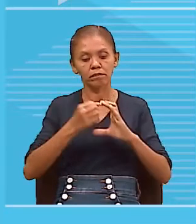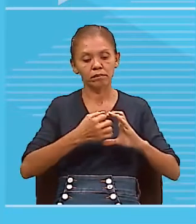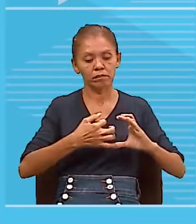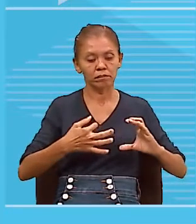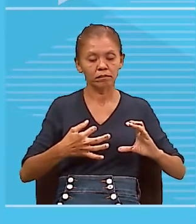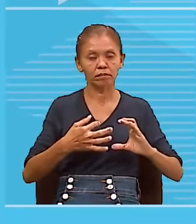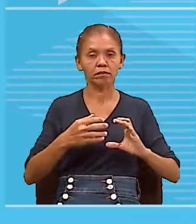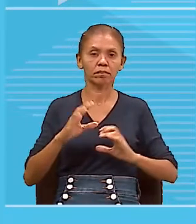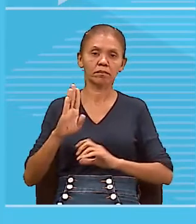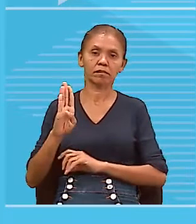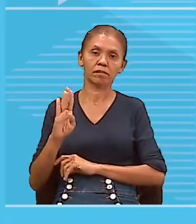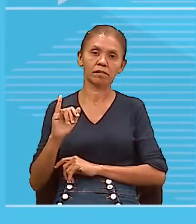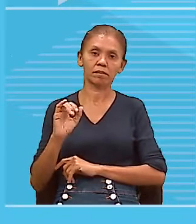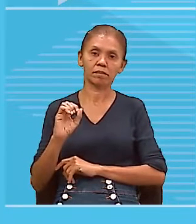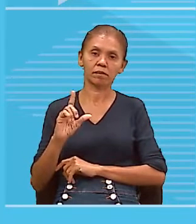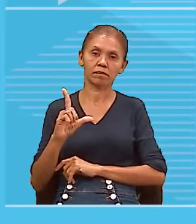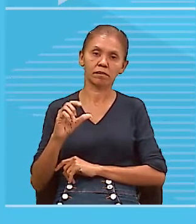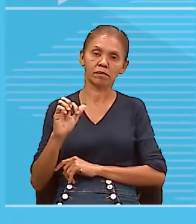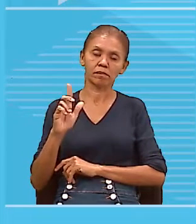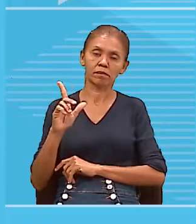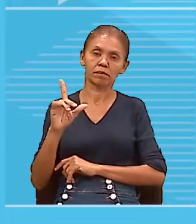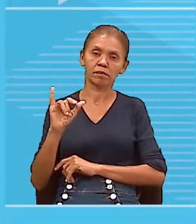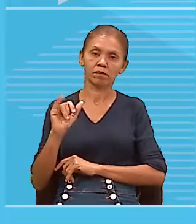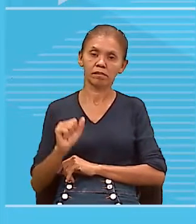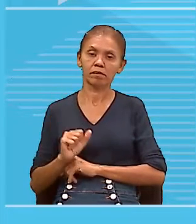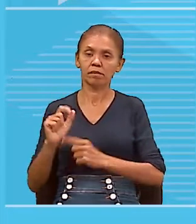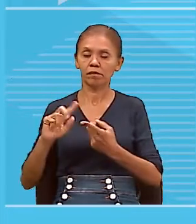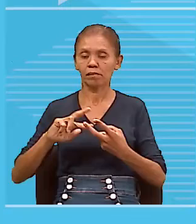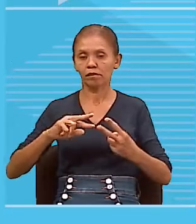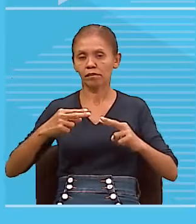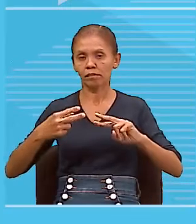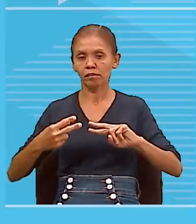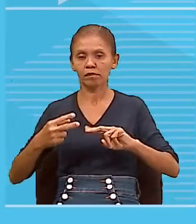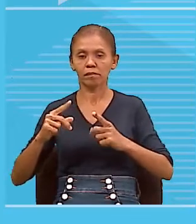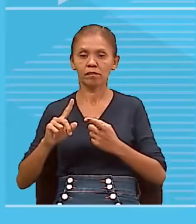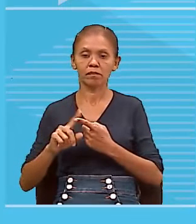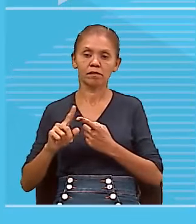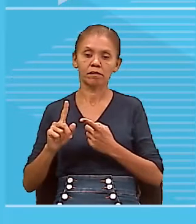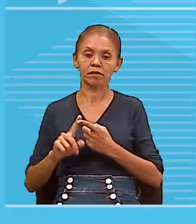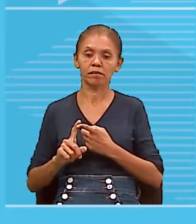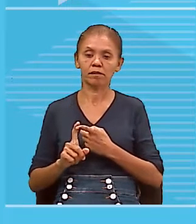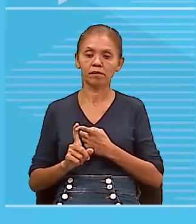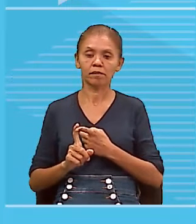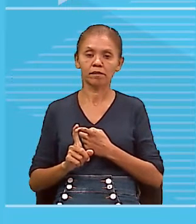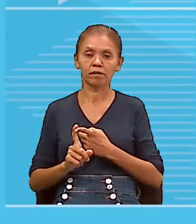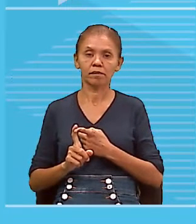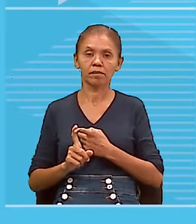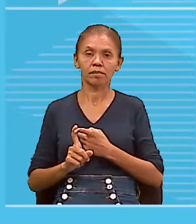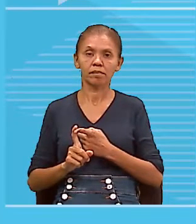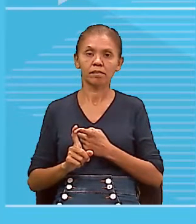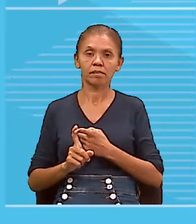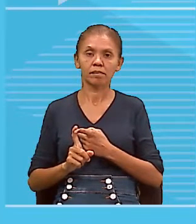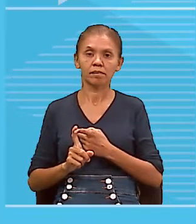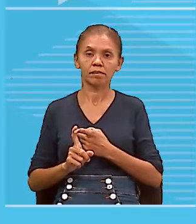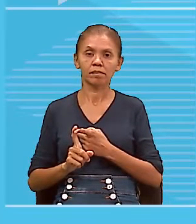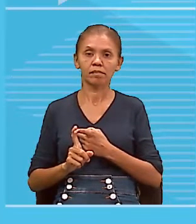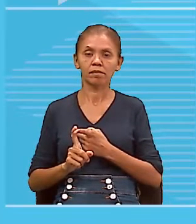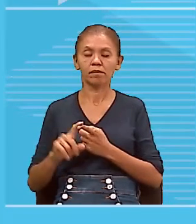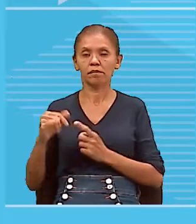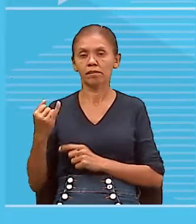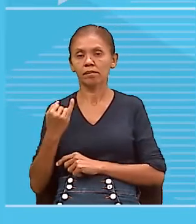biológicos genéticos né a gente também tem como uma forma